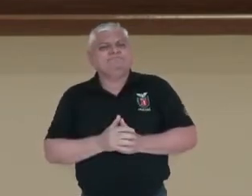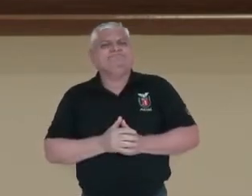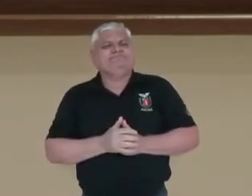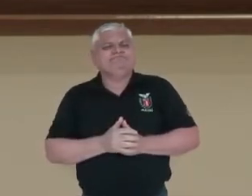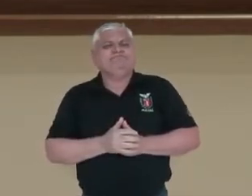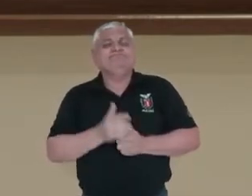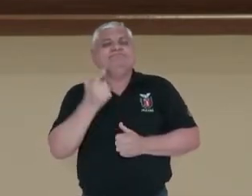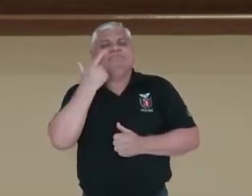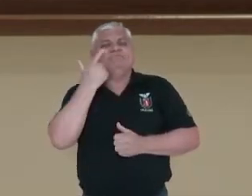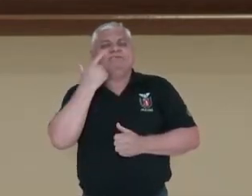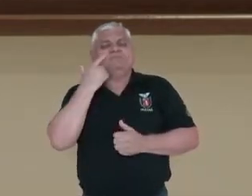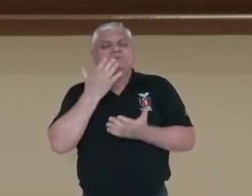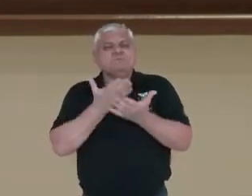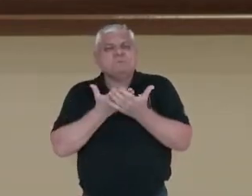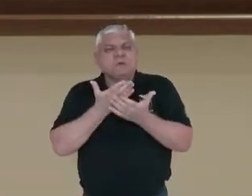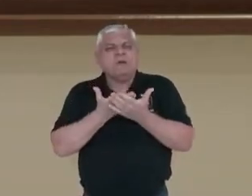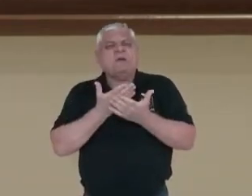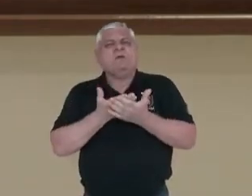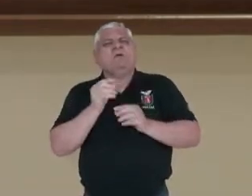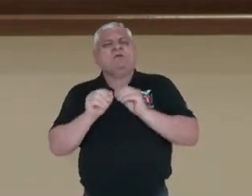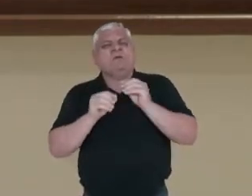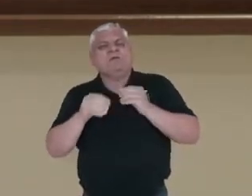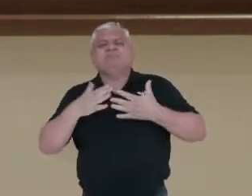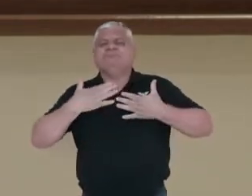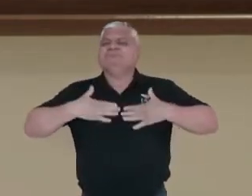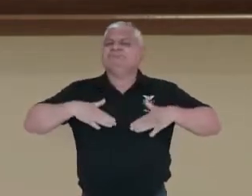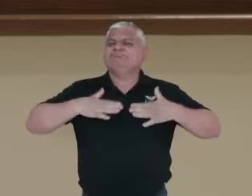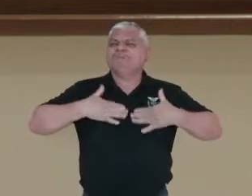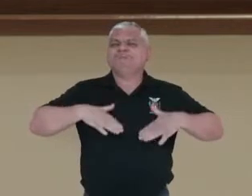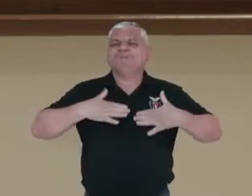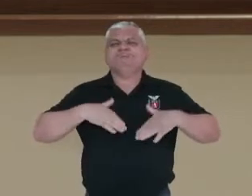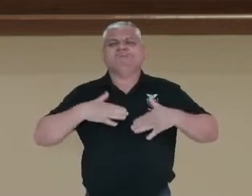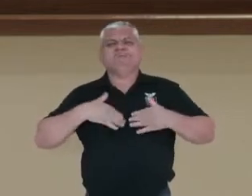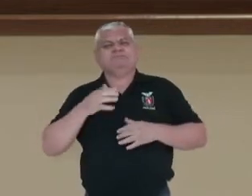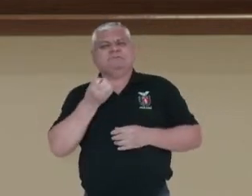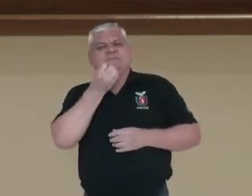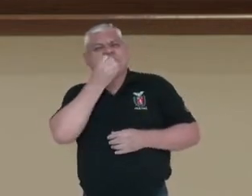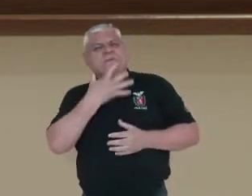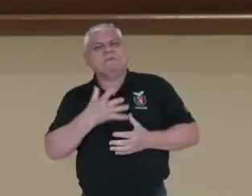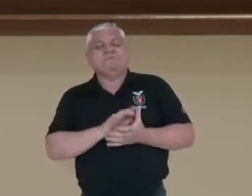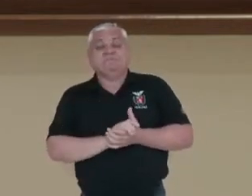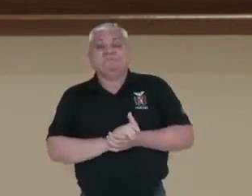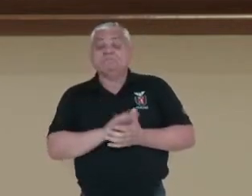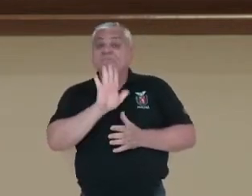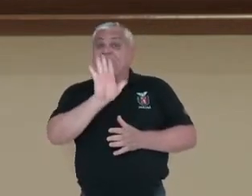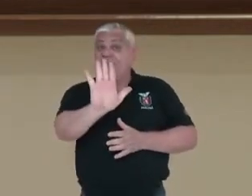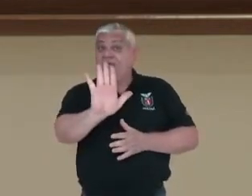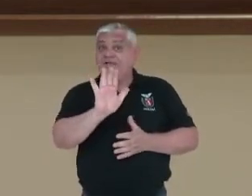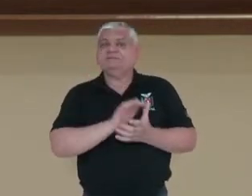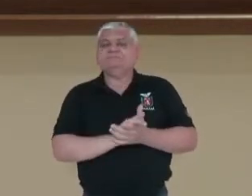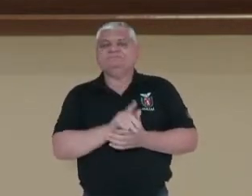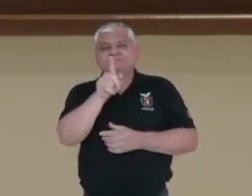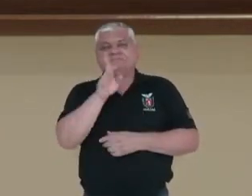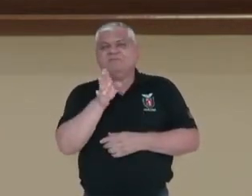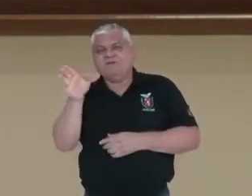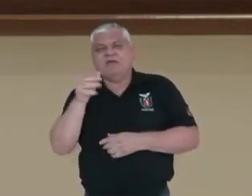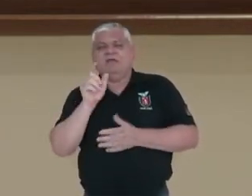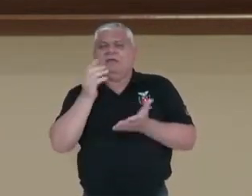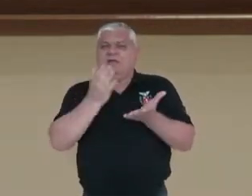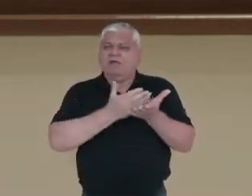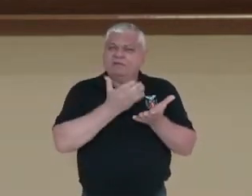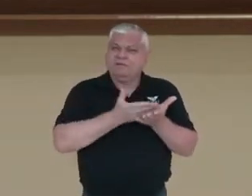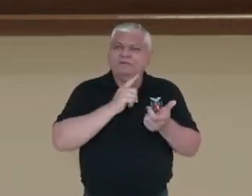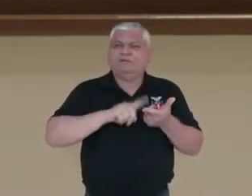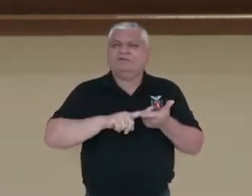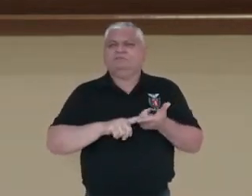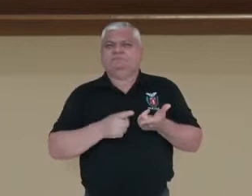Vamos seguir essa nossa aula aí tranquilinha, muito de boa. Enquanto isso, você vai lá buscar o teu